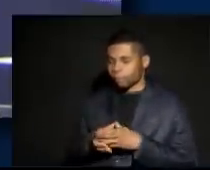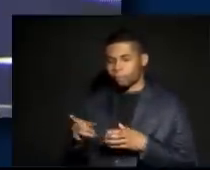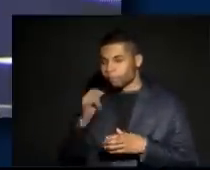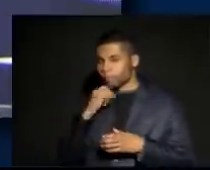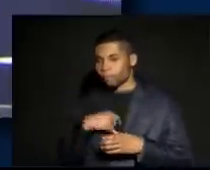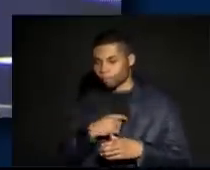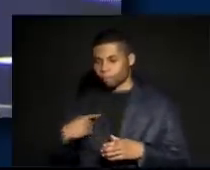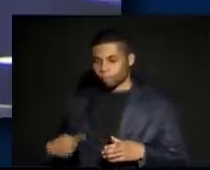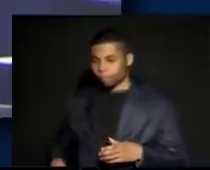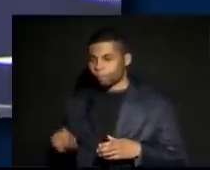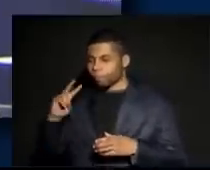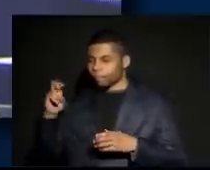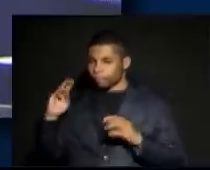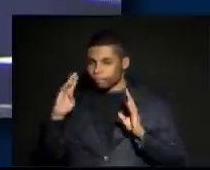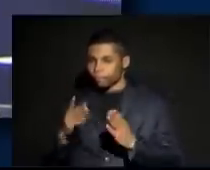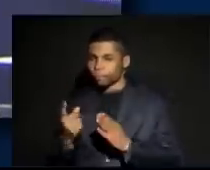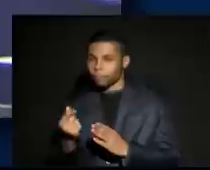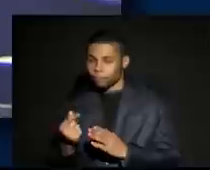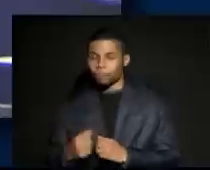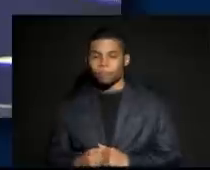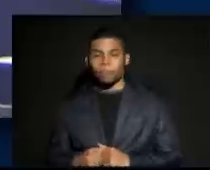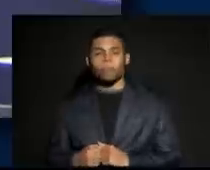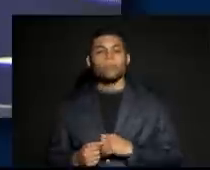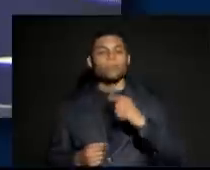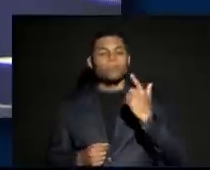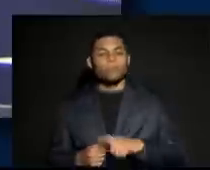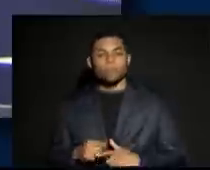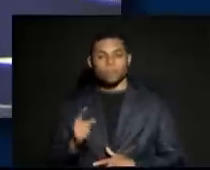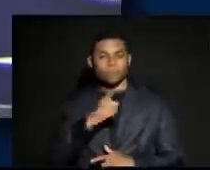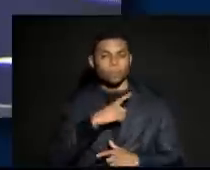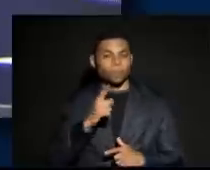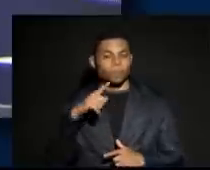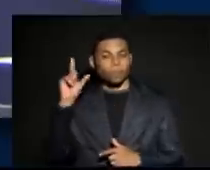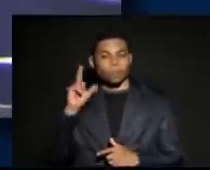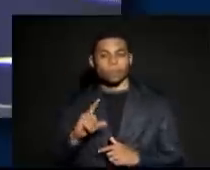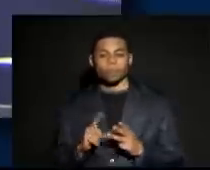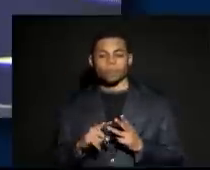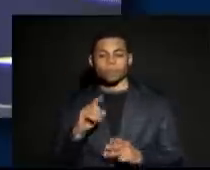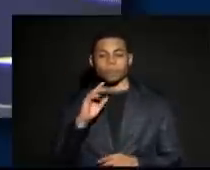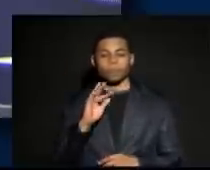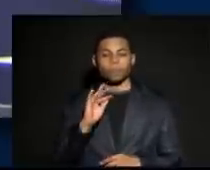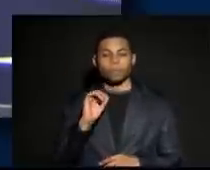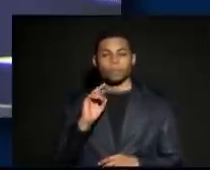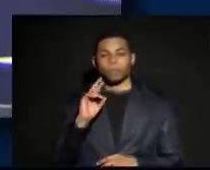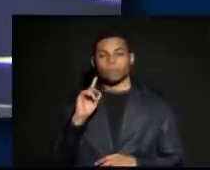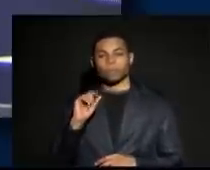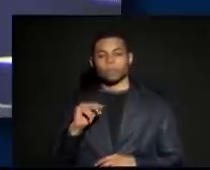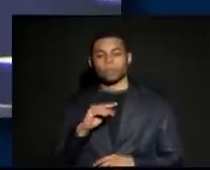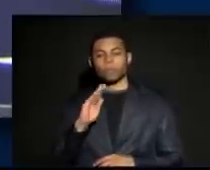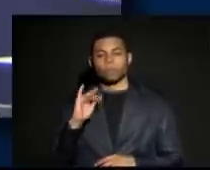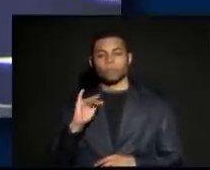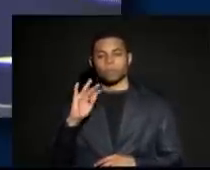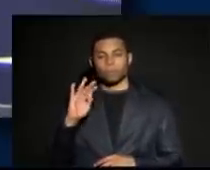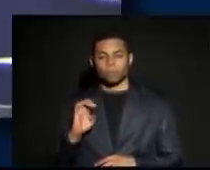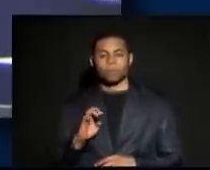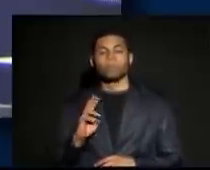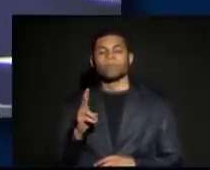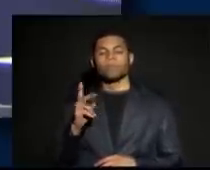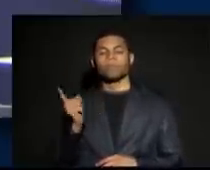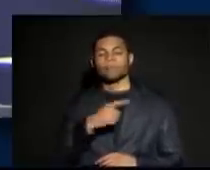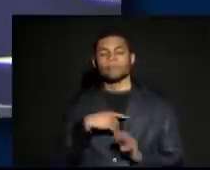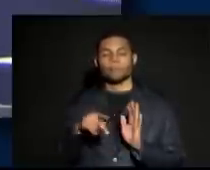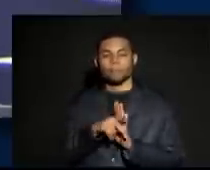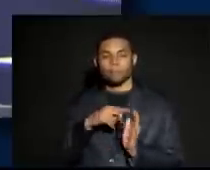comunista chinês sobre a economia e a gente tem um objetivo para mim a foto da Bia aí no mercado imobiliário que é importantíssimo